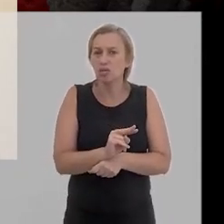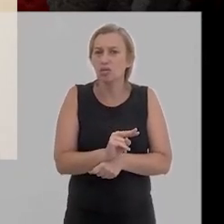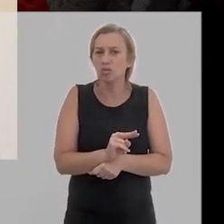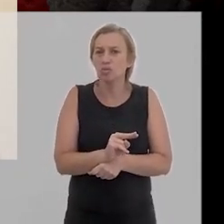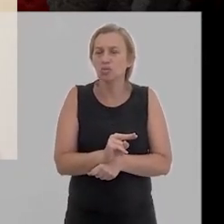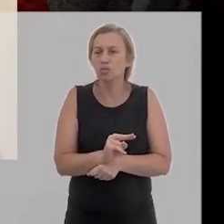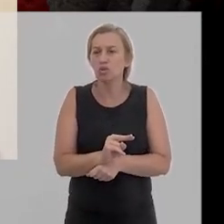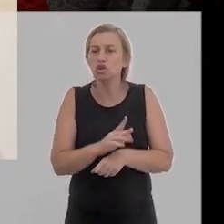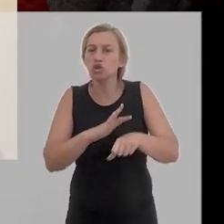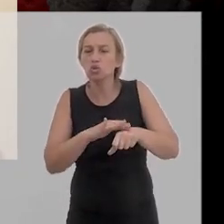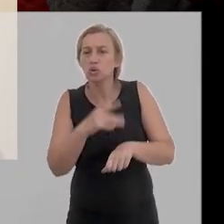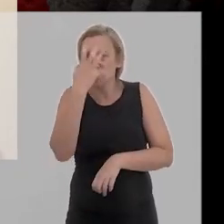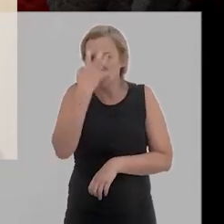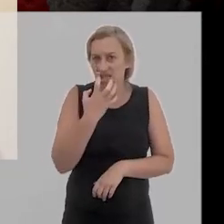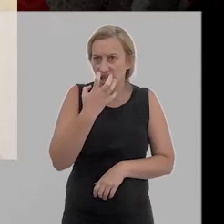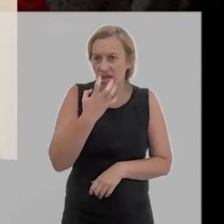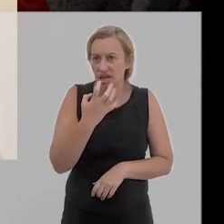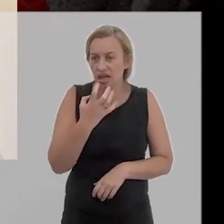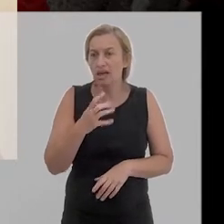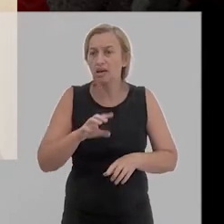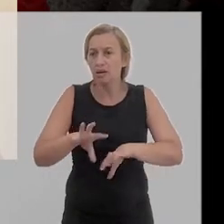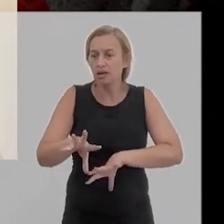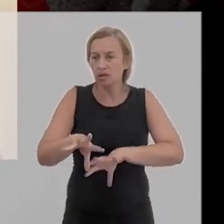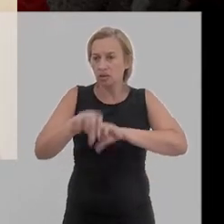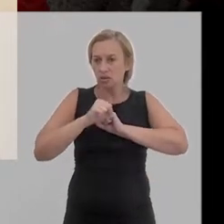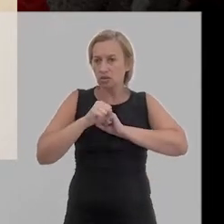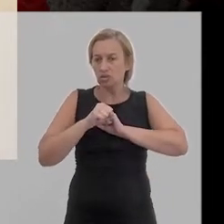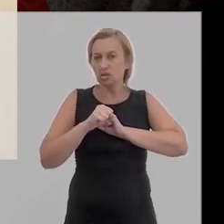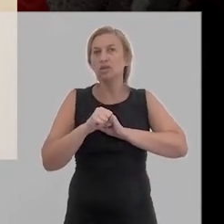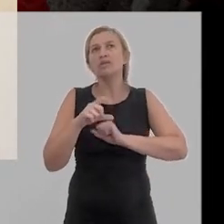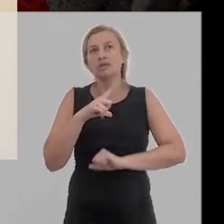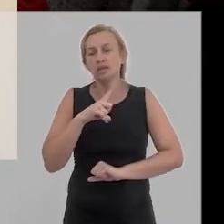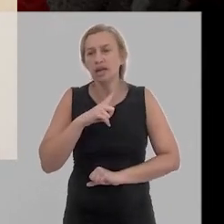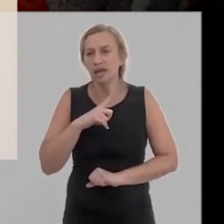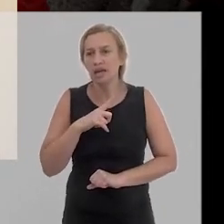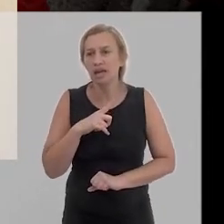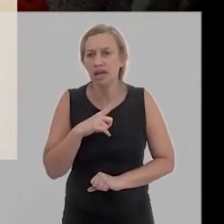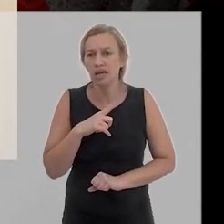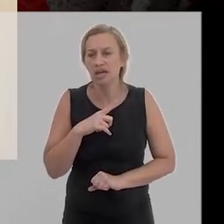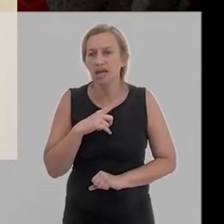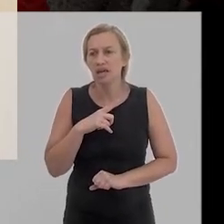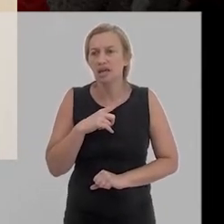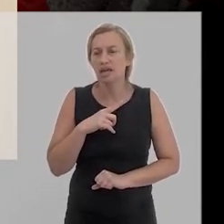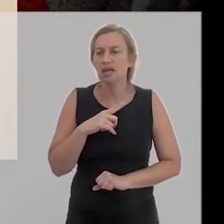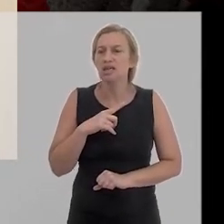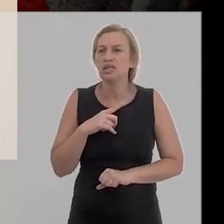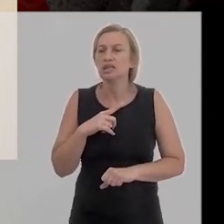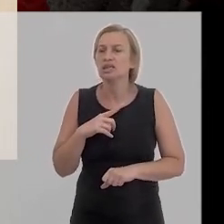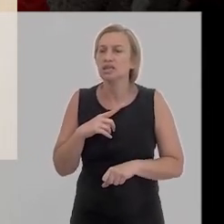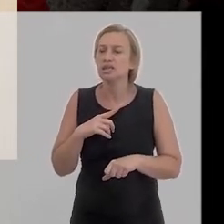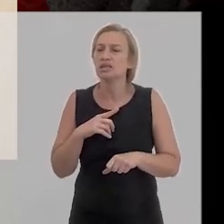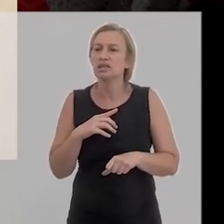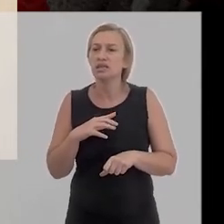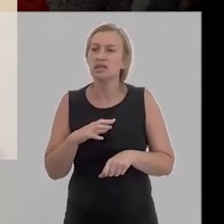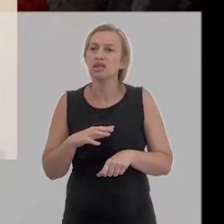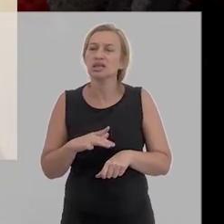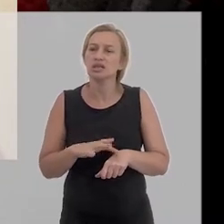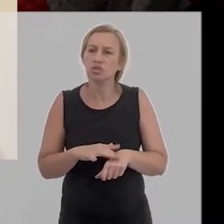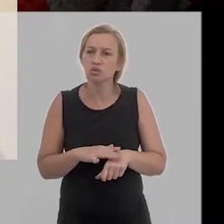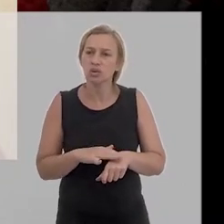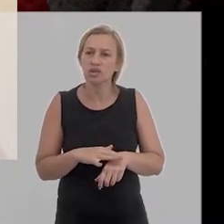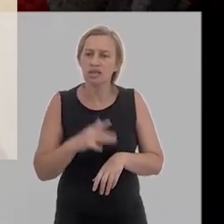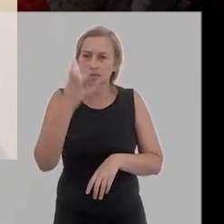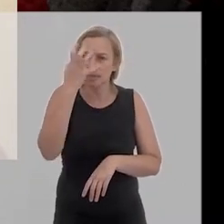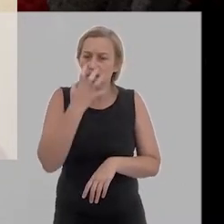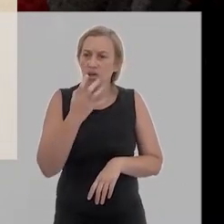casos moderados e graves, porque para a transmissão existe esse escape tanto para vacina como para doença, como eu já